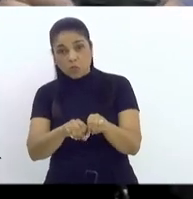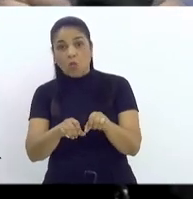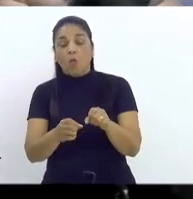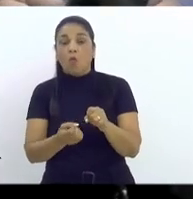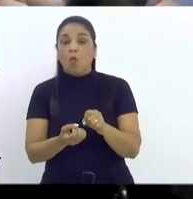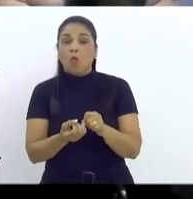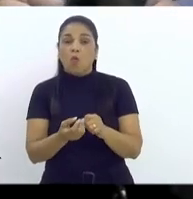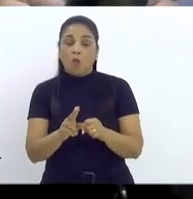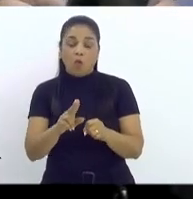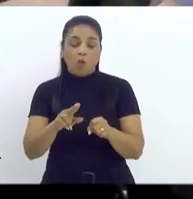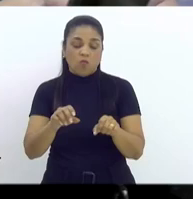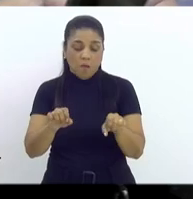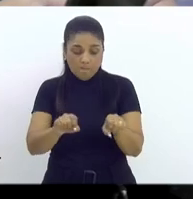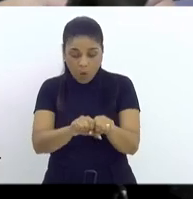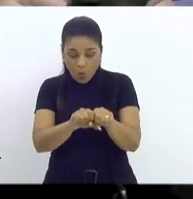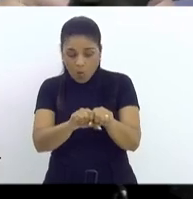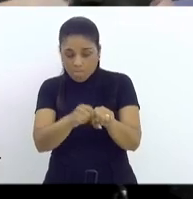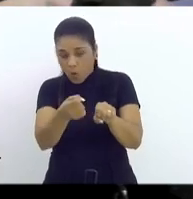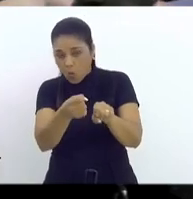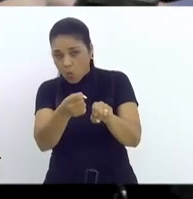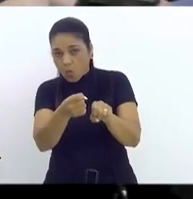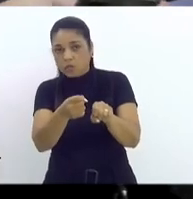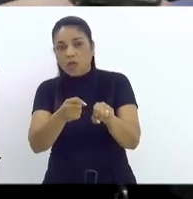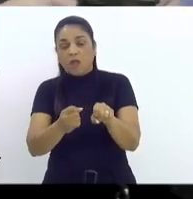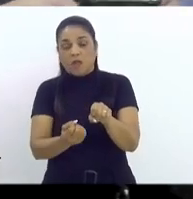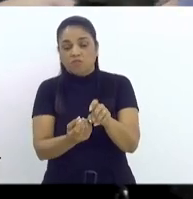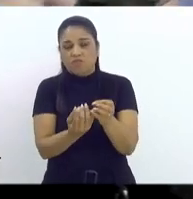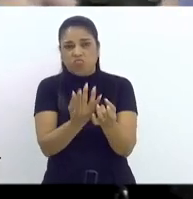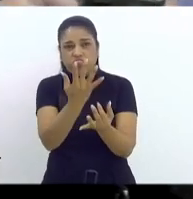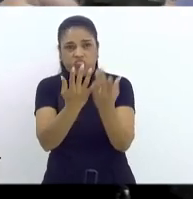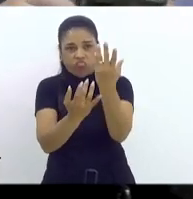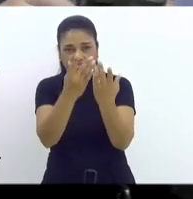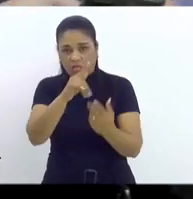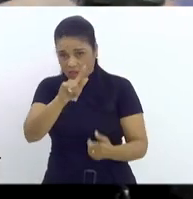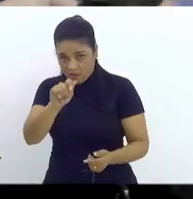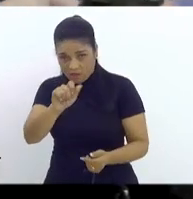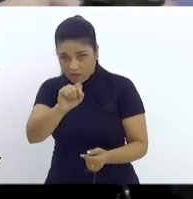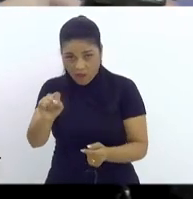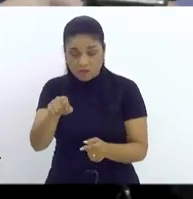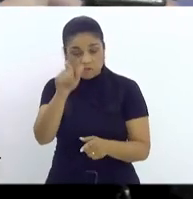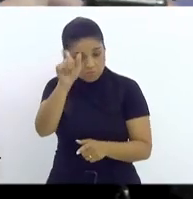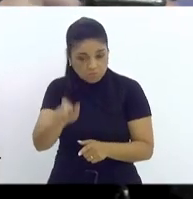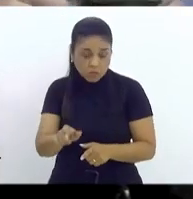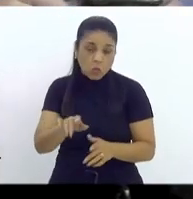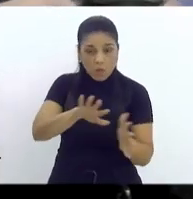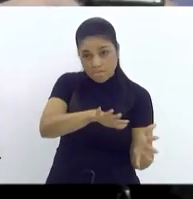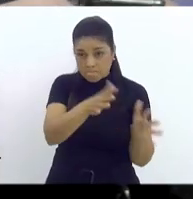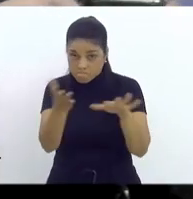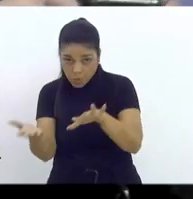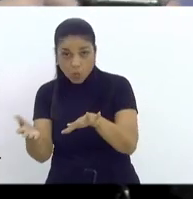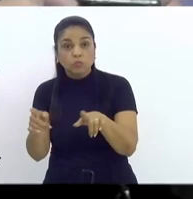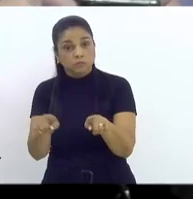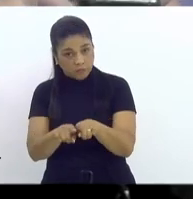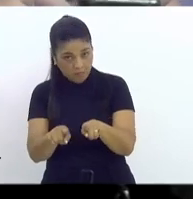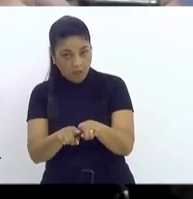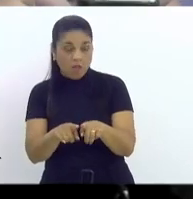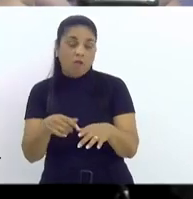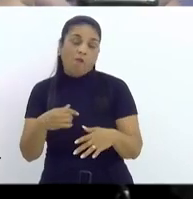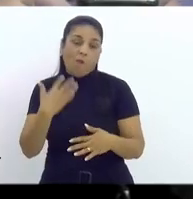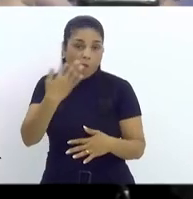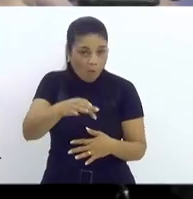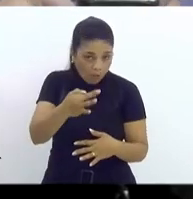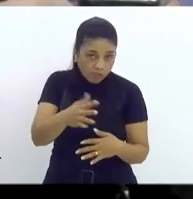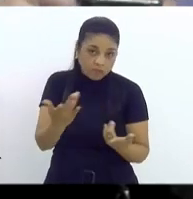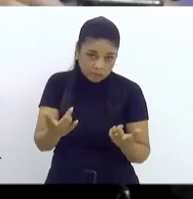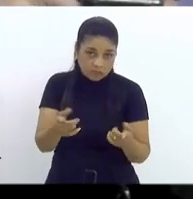monóxido de carbono, pessoas são fatalizadas por conta disso. E a gente quer entender, principalmente para que o